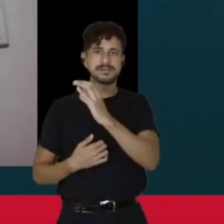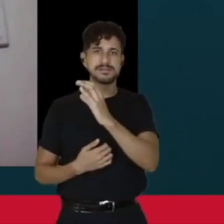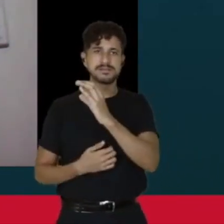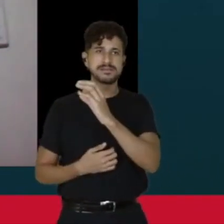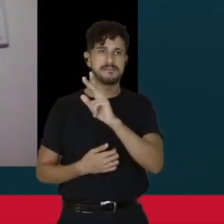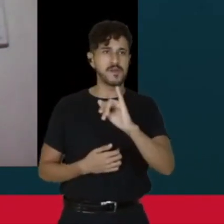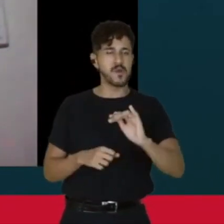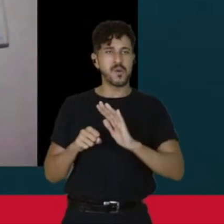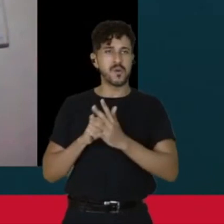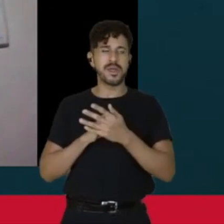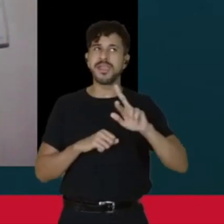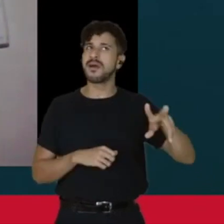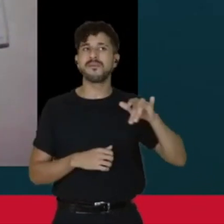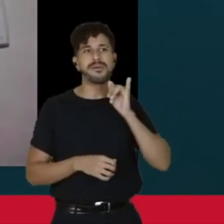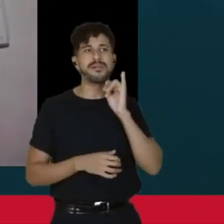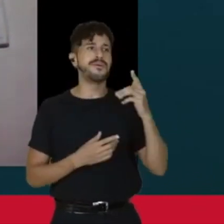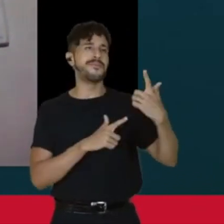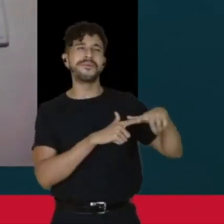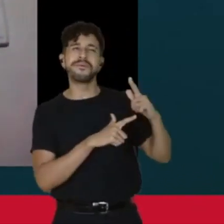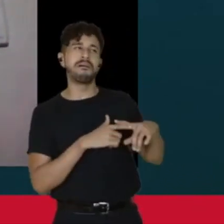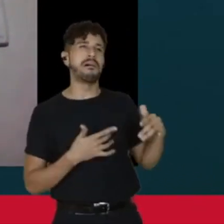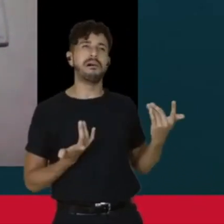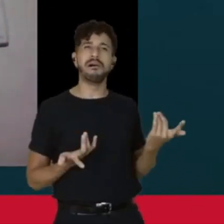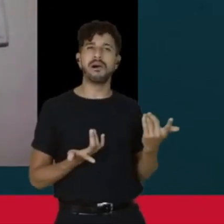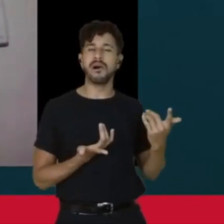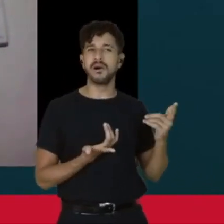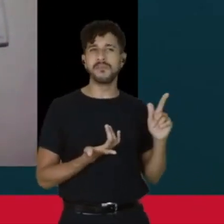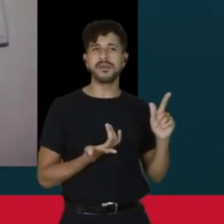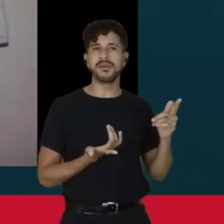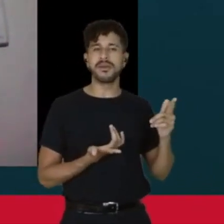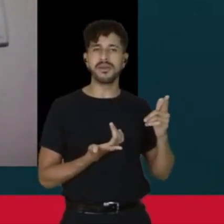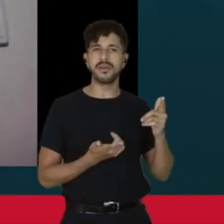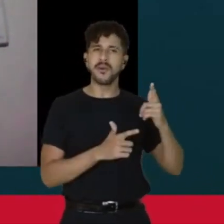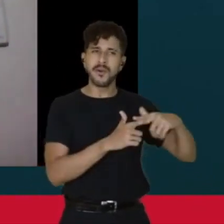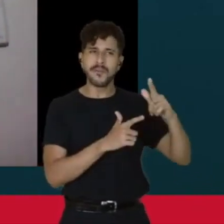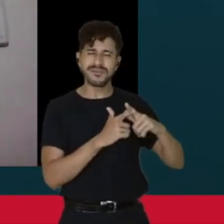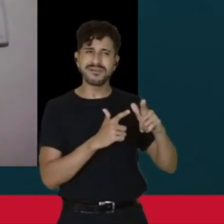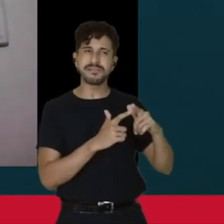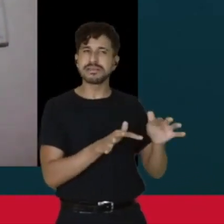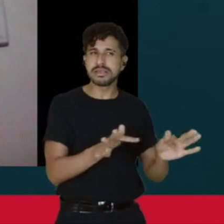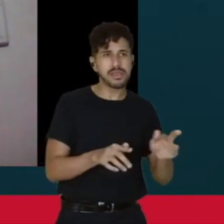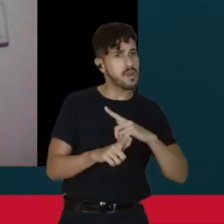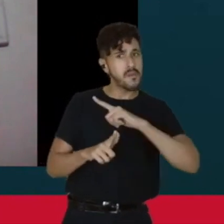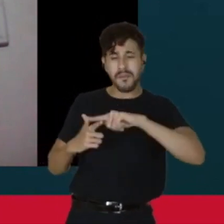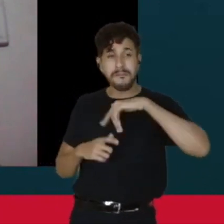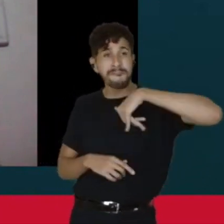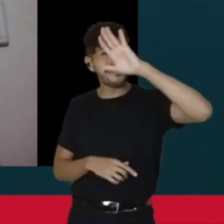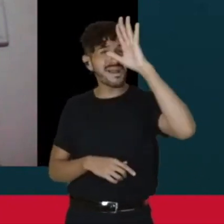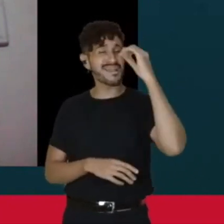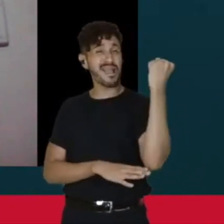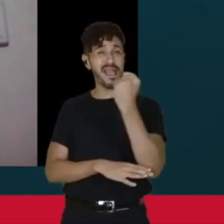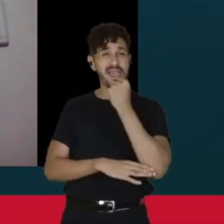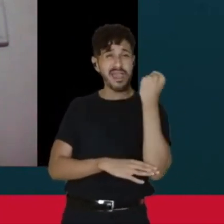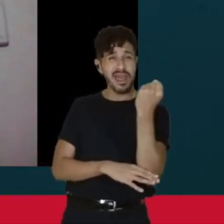está tratando de um problema bem estruturado, mas de um problema bastante complexo, o maior problema, né, sanitário